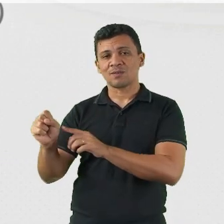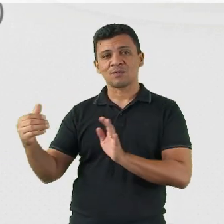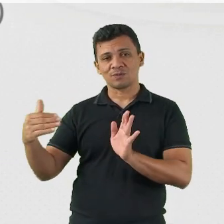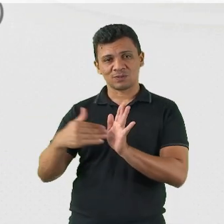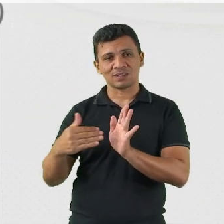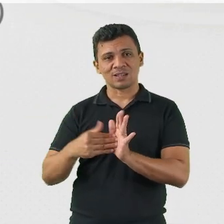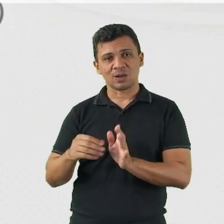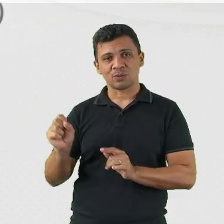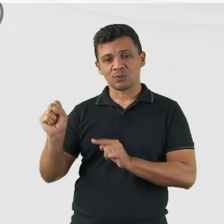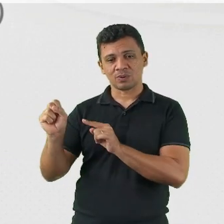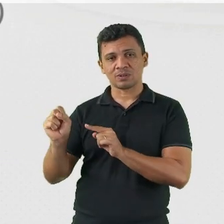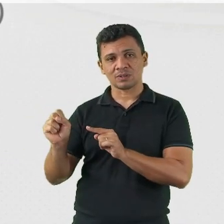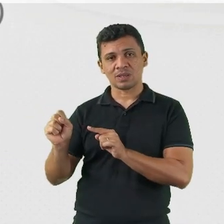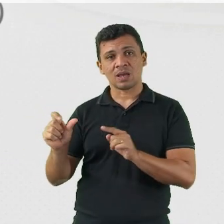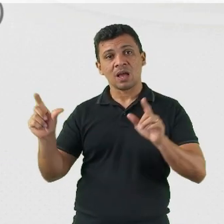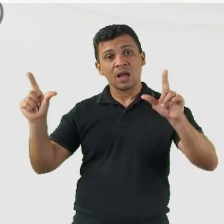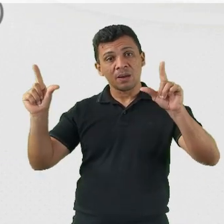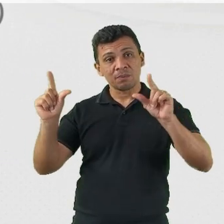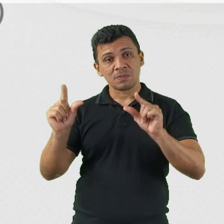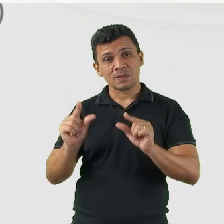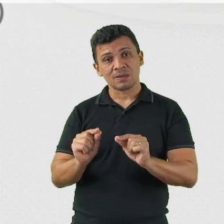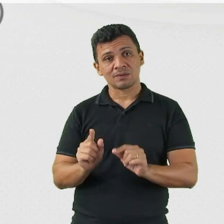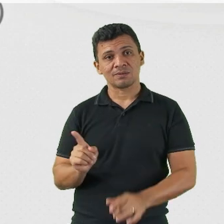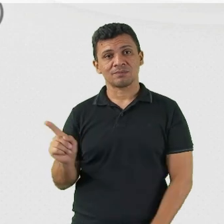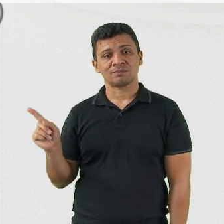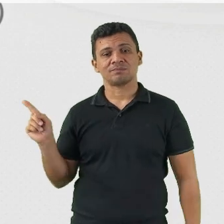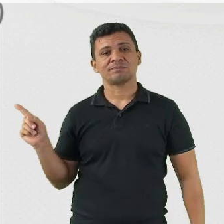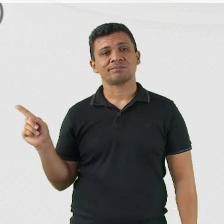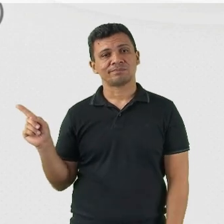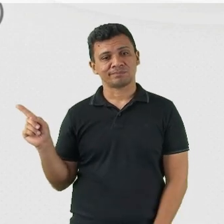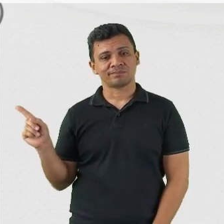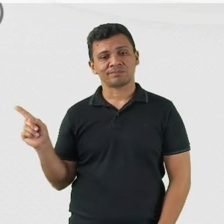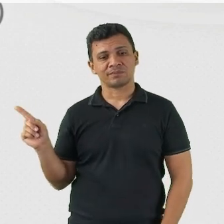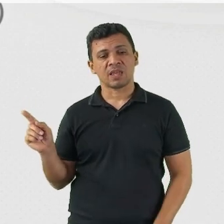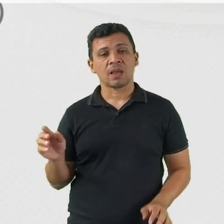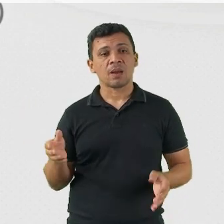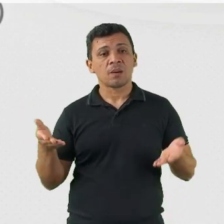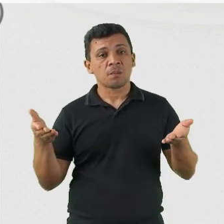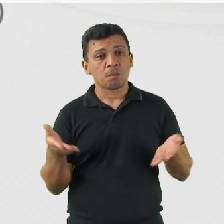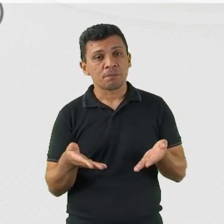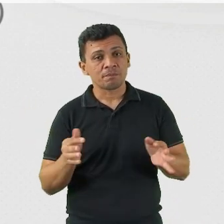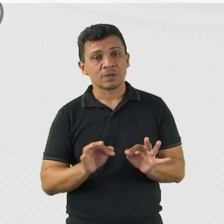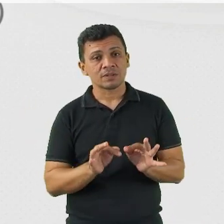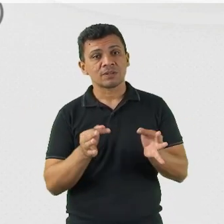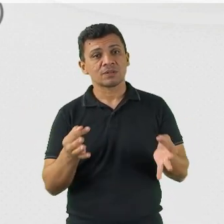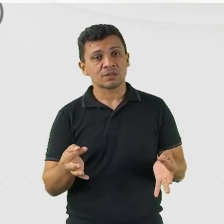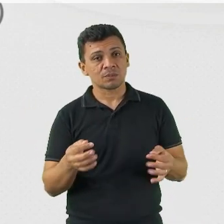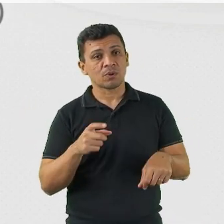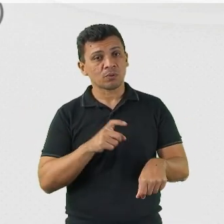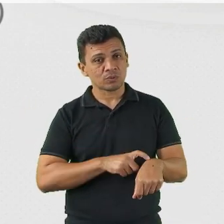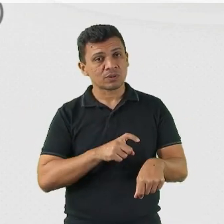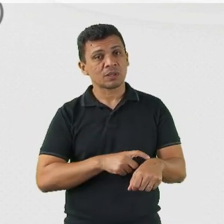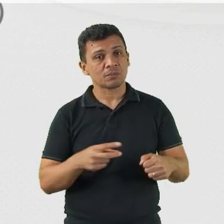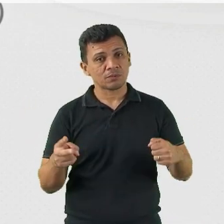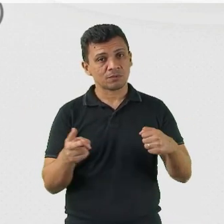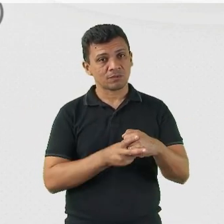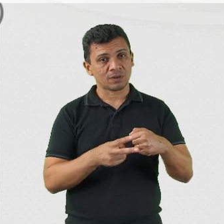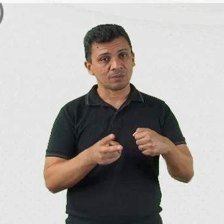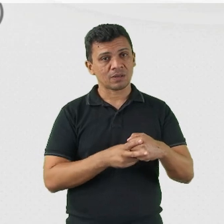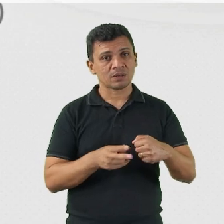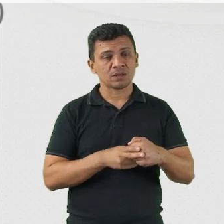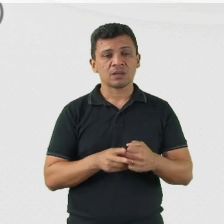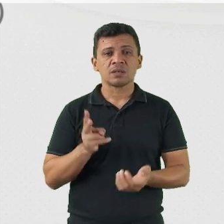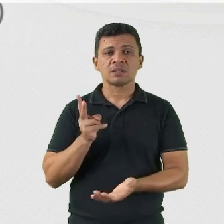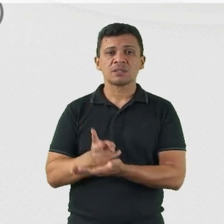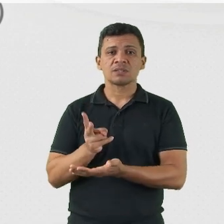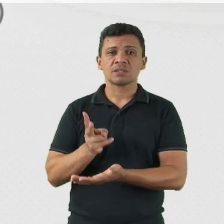aqui a síntese disso que eu falei para vocês. O simple present é um tempo verbal que você usa sempre que você